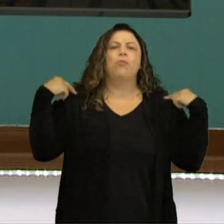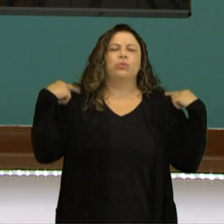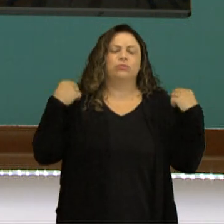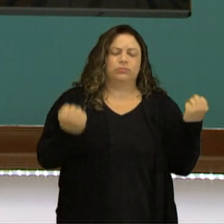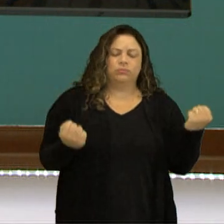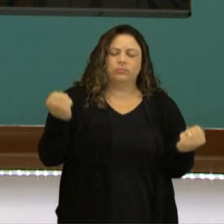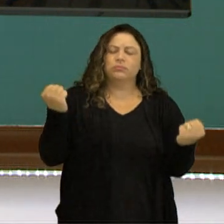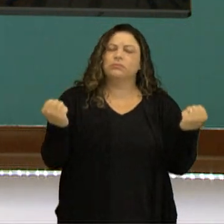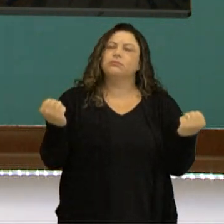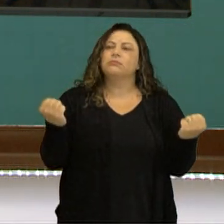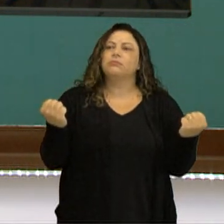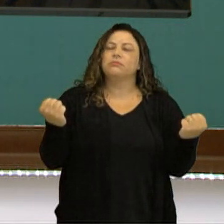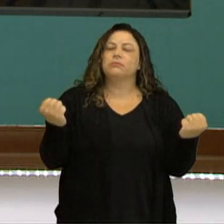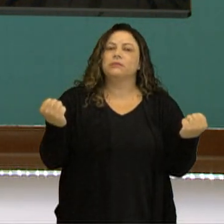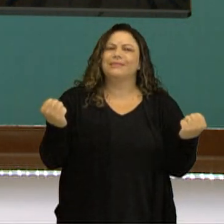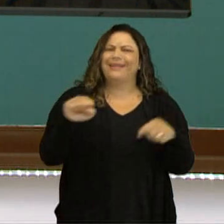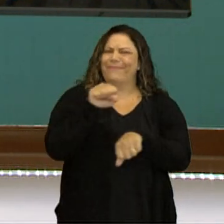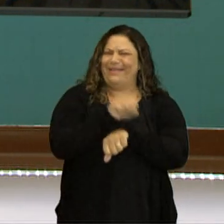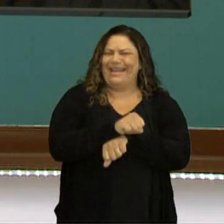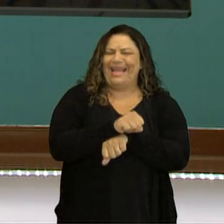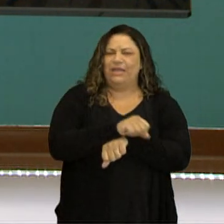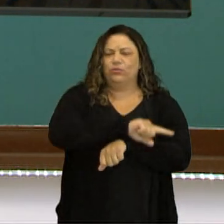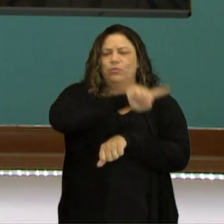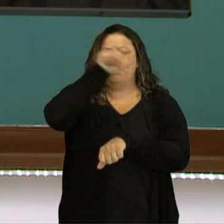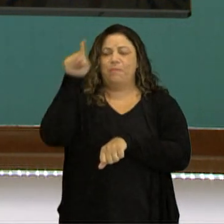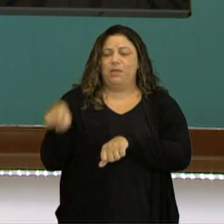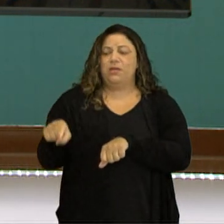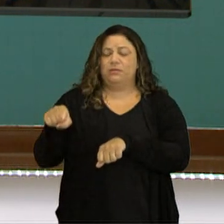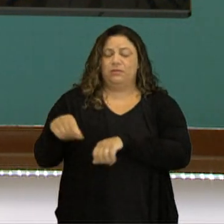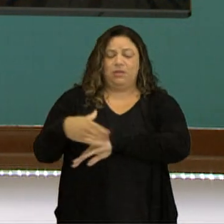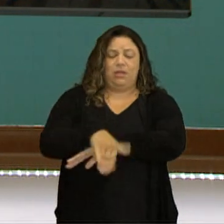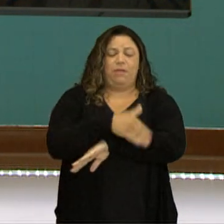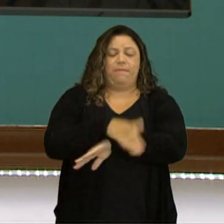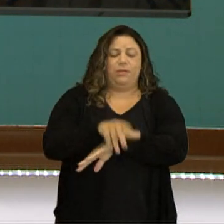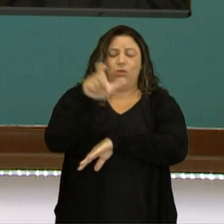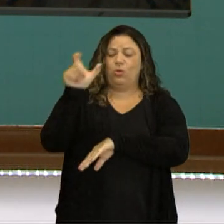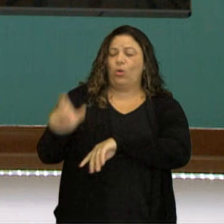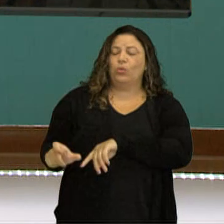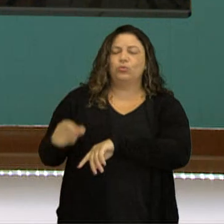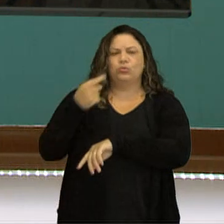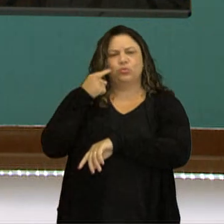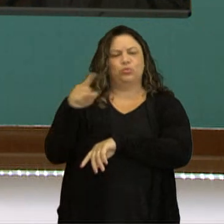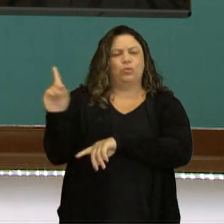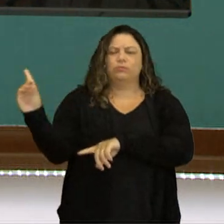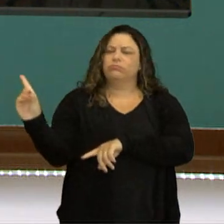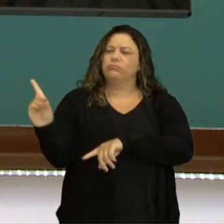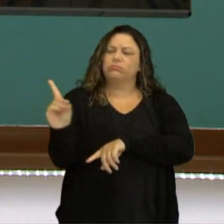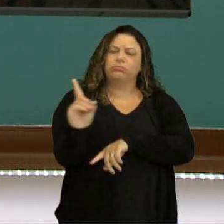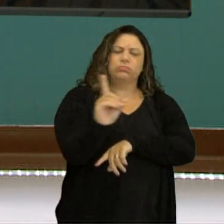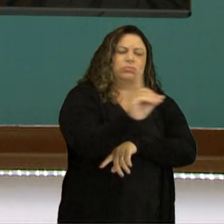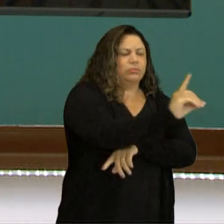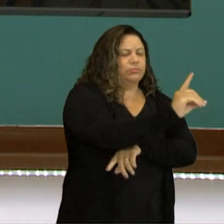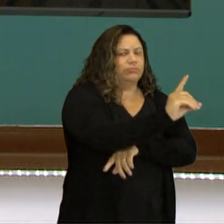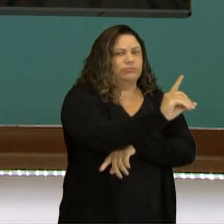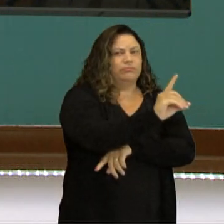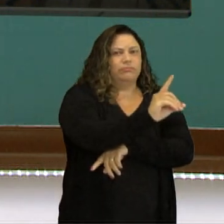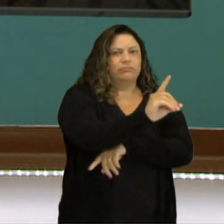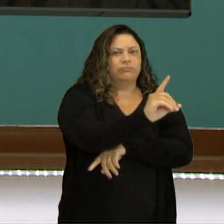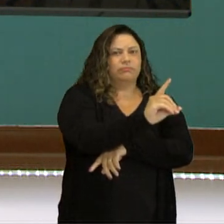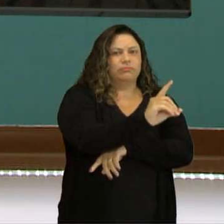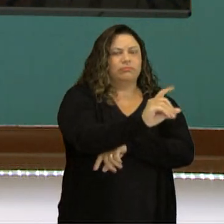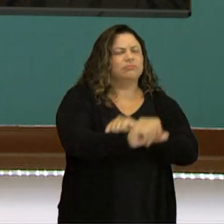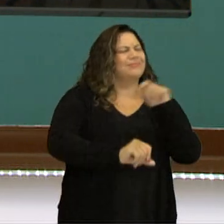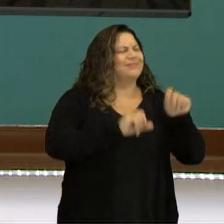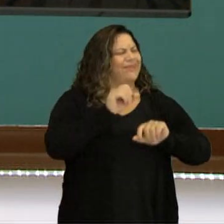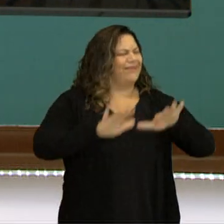relação, por exemplo, a uma pessoa no solo, ele está se movimentando a 10 km por hora, existe uma velocidade, certo? Então, dependendo do referencial que você